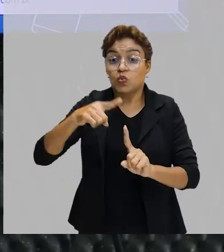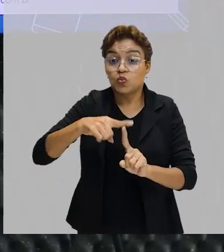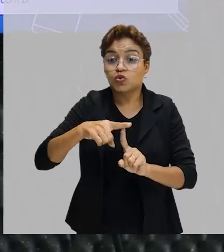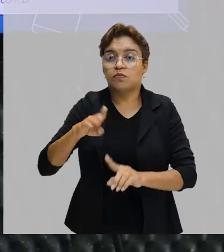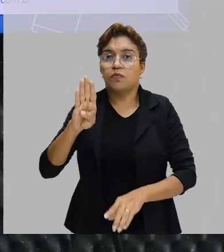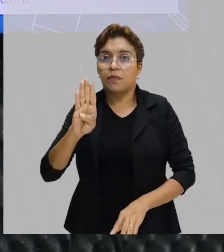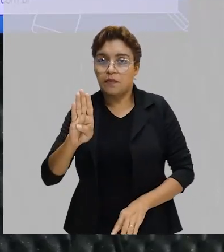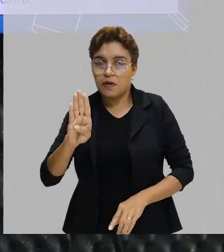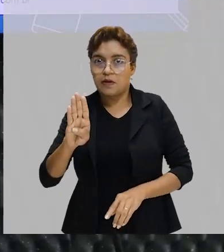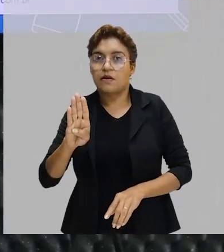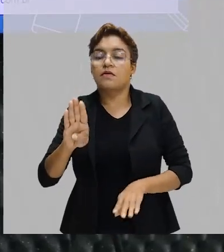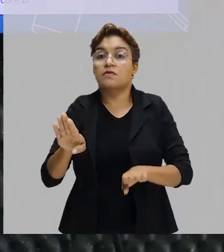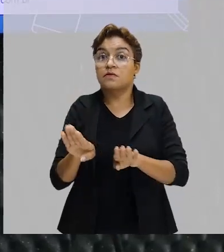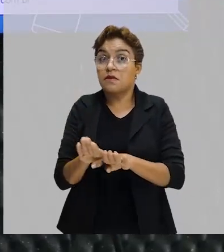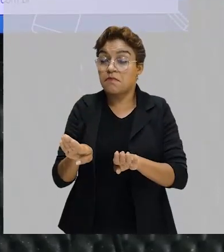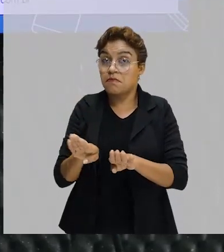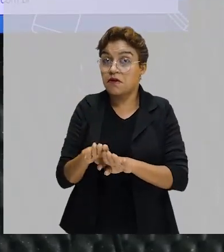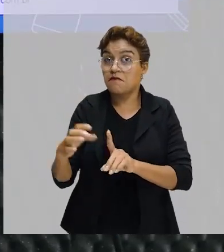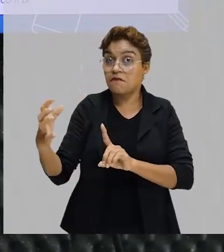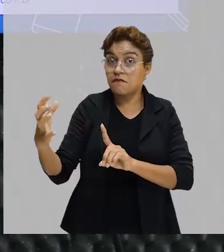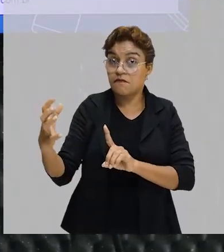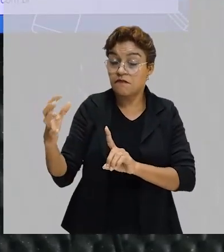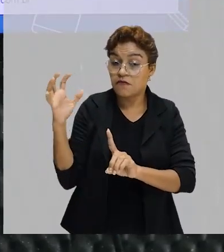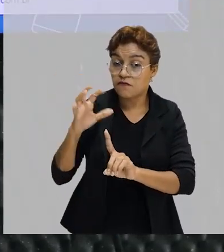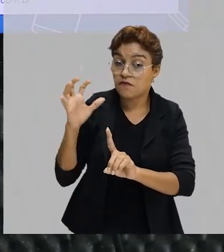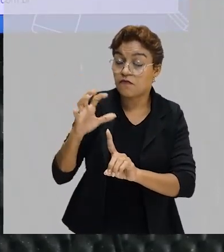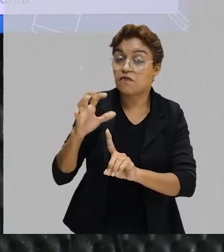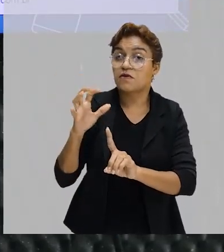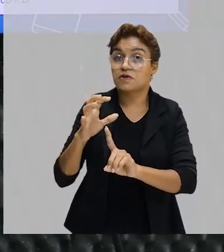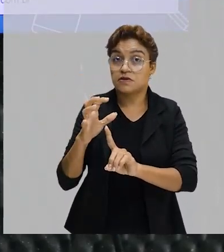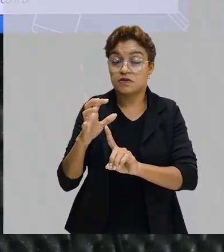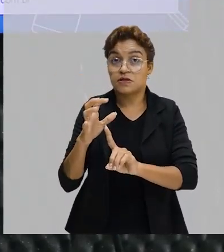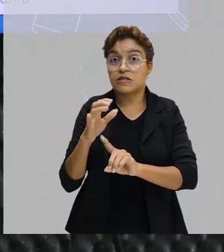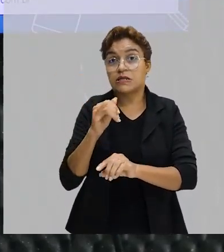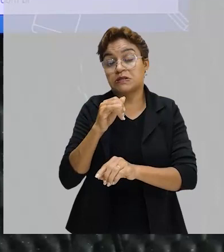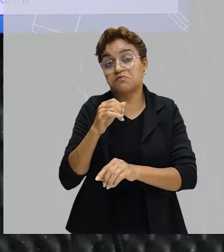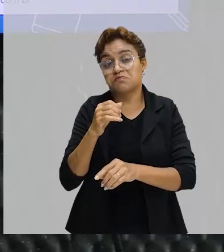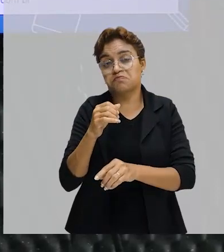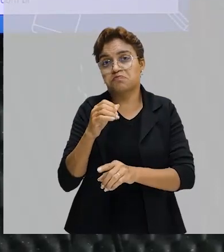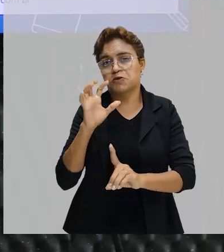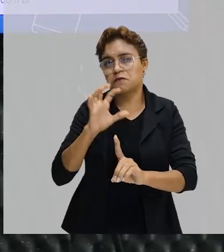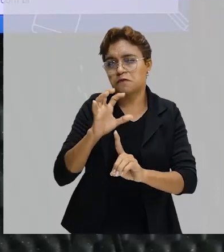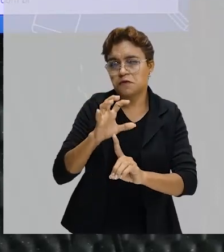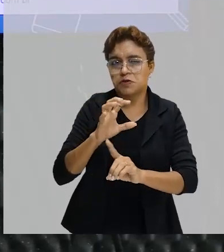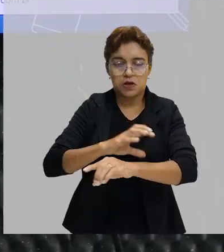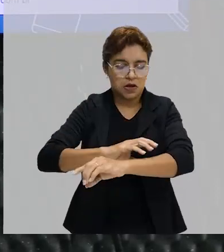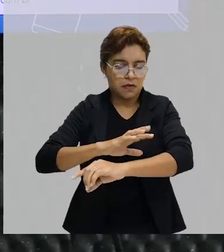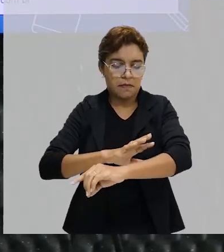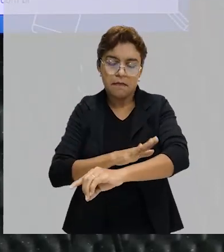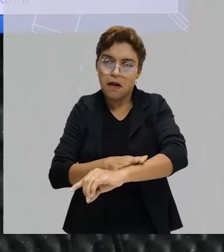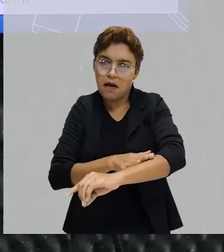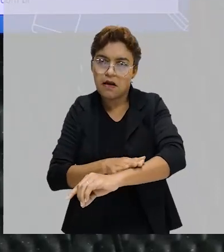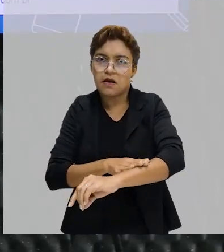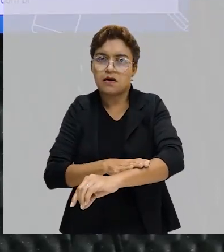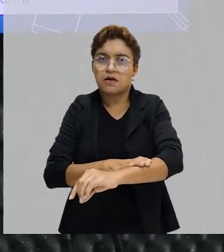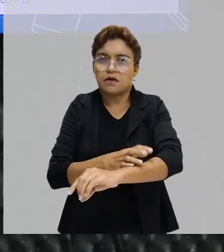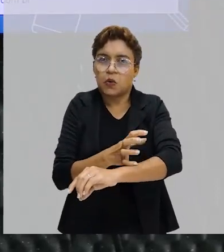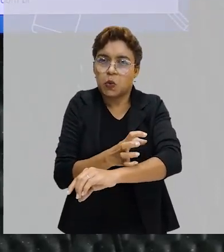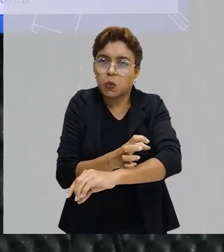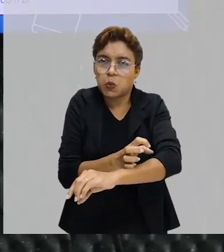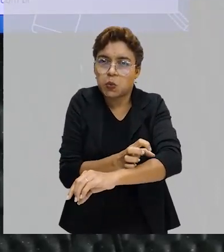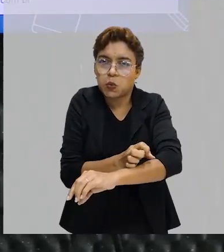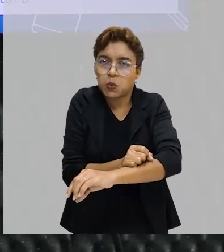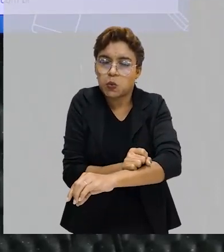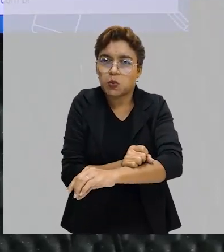causando manchas, rugas e envelhecimento, certo? Então é um tipo de radiação